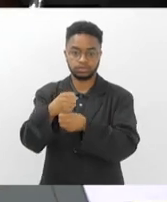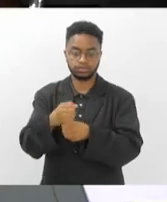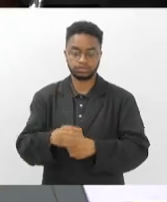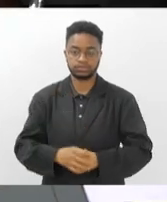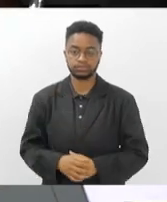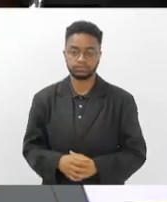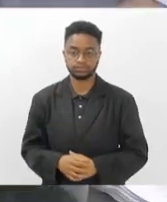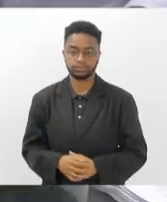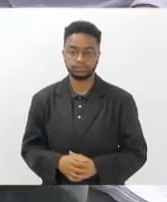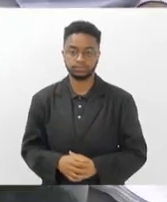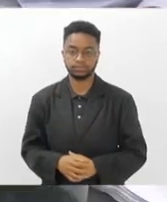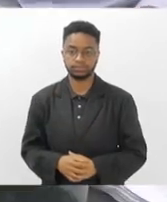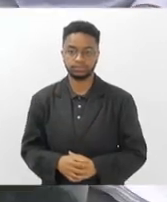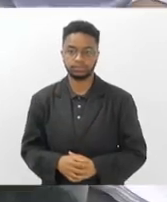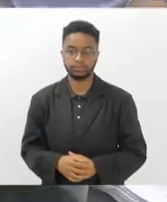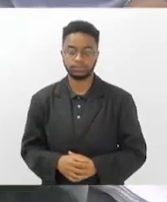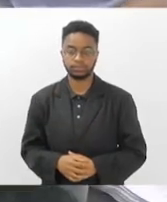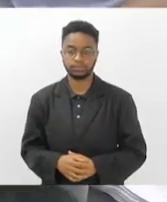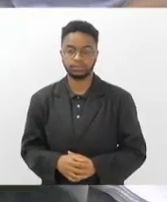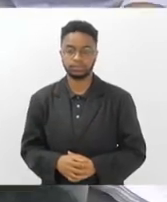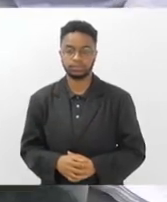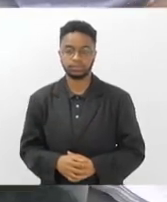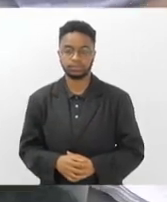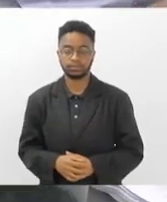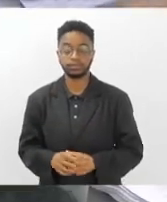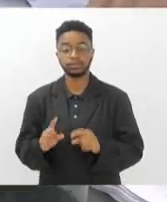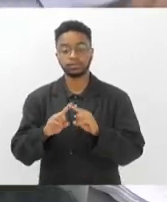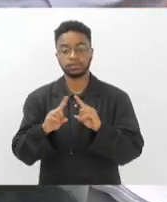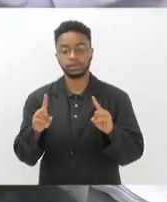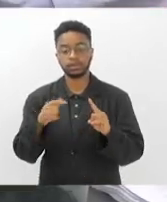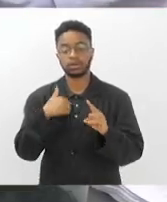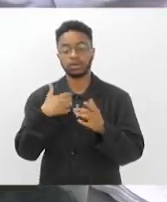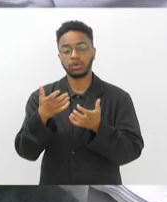ela muda. Mas, de qualquer maneira, presidente,